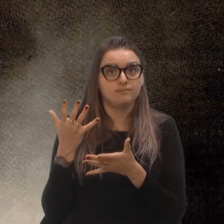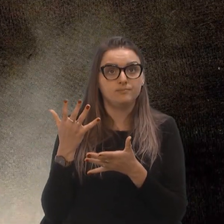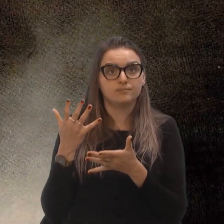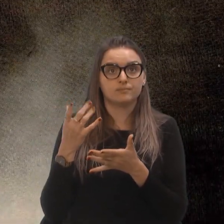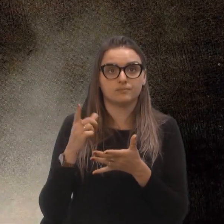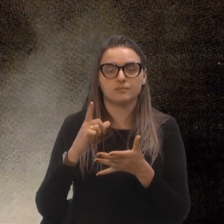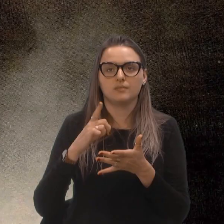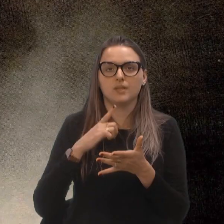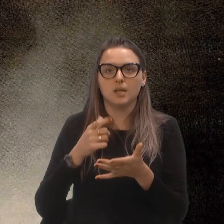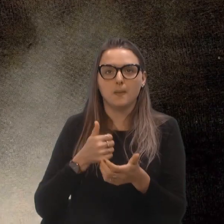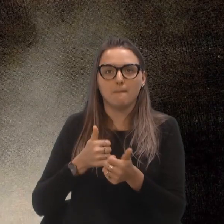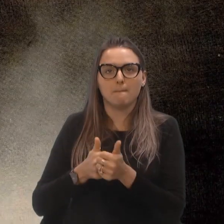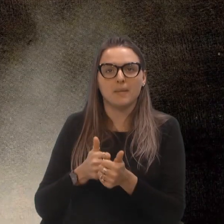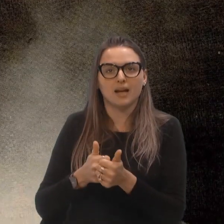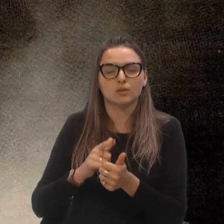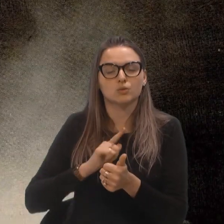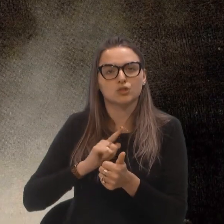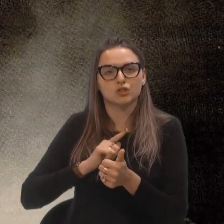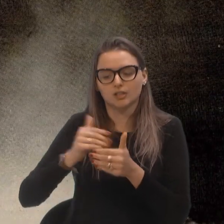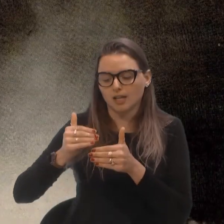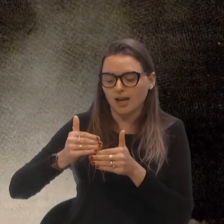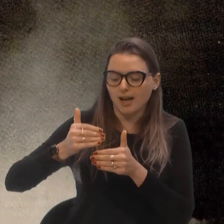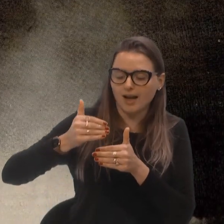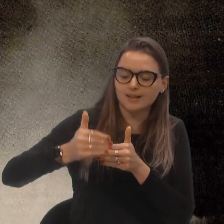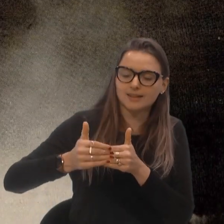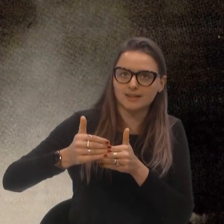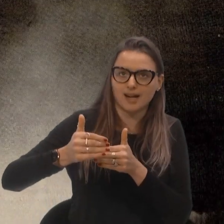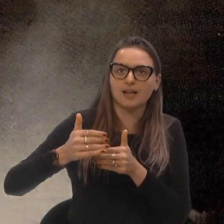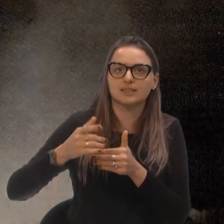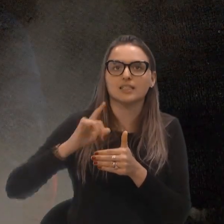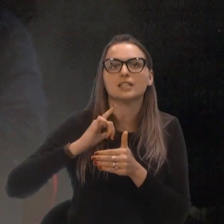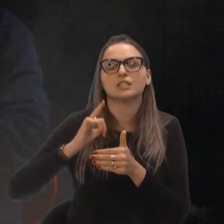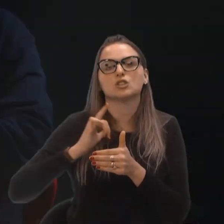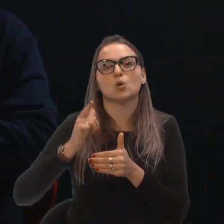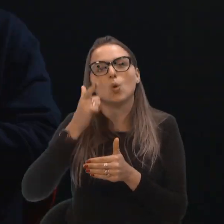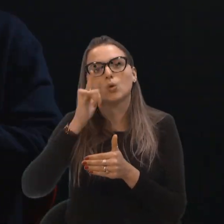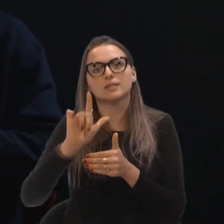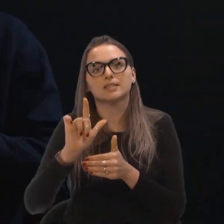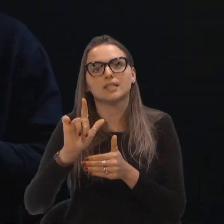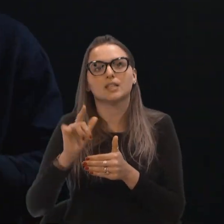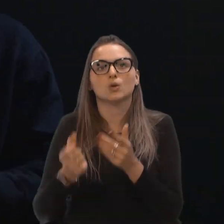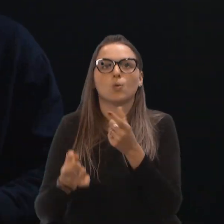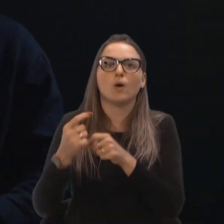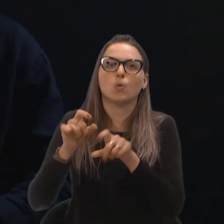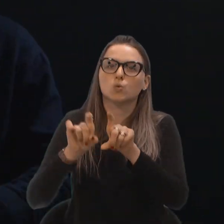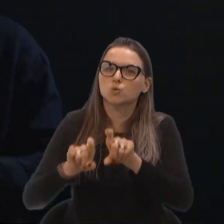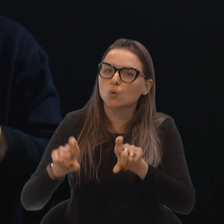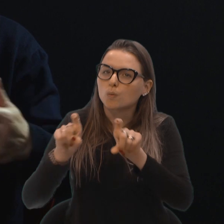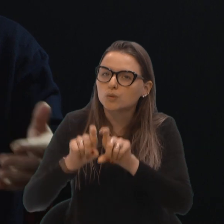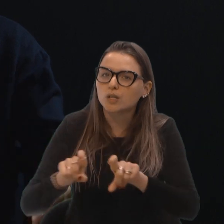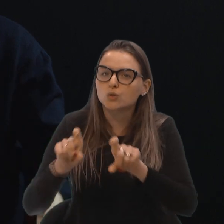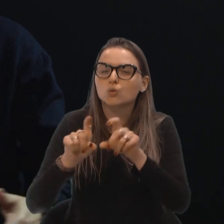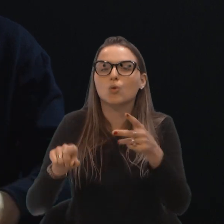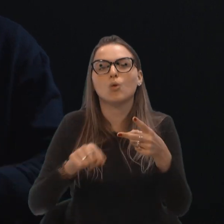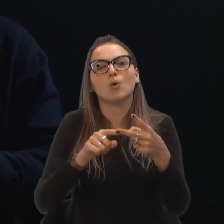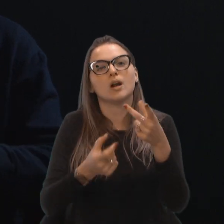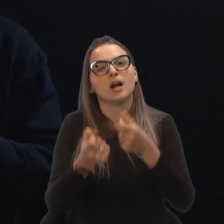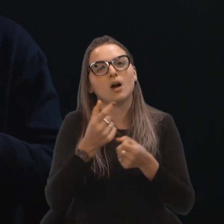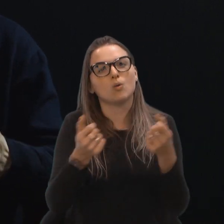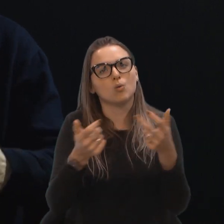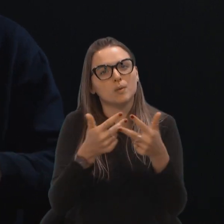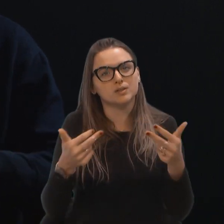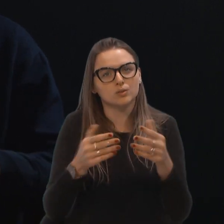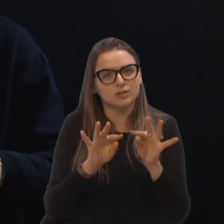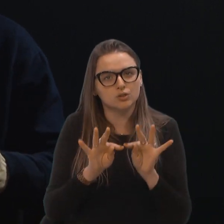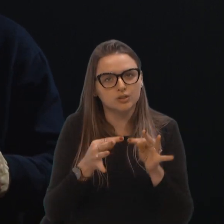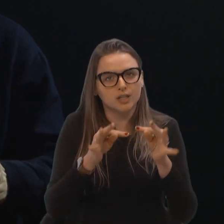aí na parte da taquigrafia ficava além desta parede, e ali sobreviveram alguns monitores, alguns